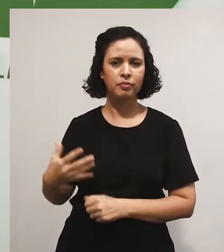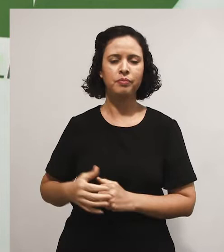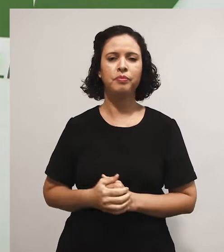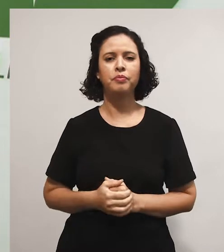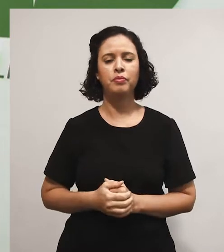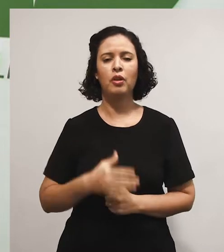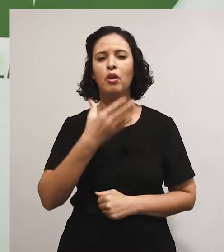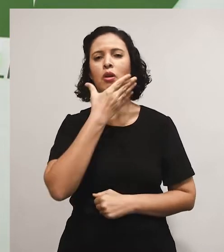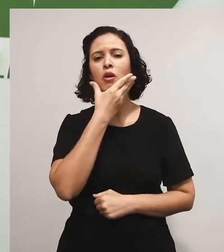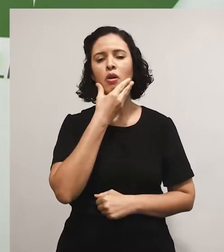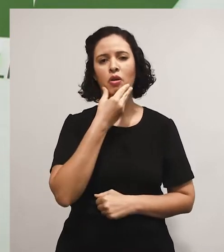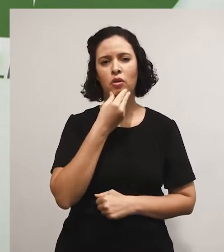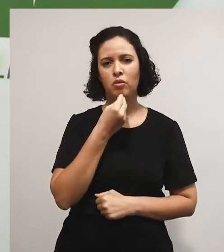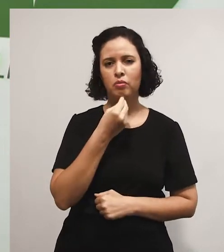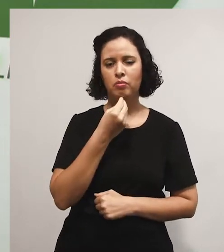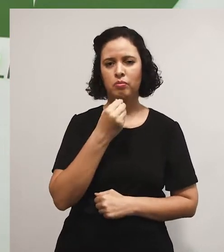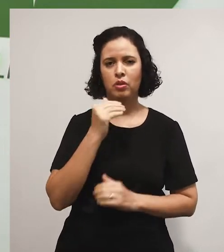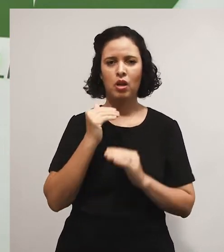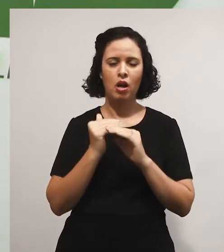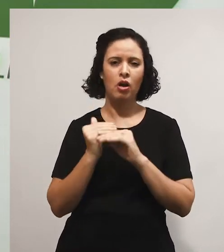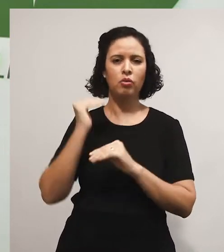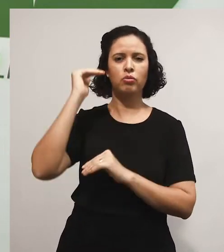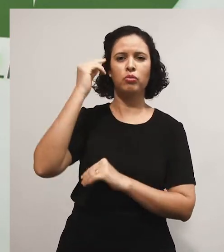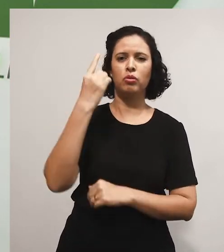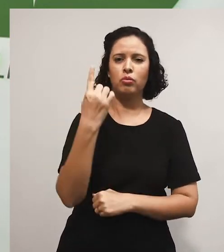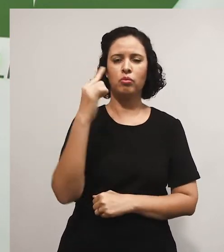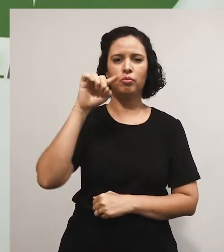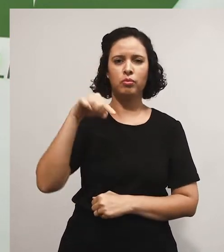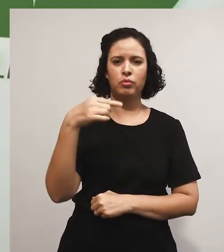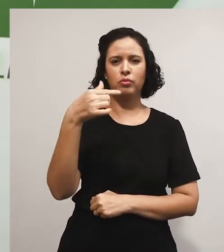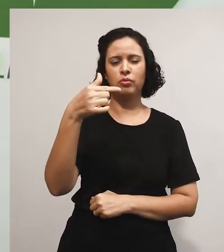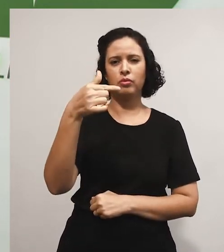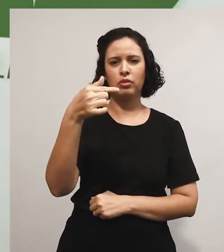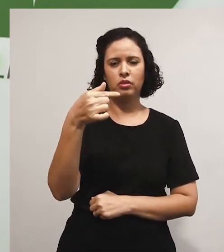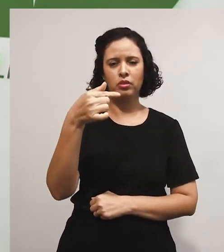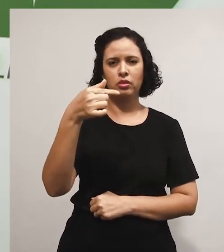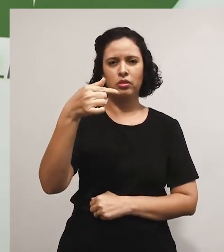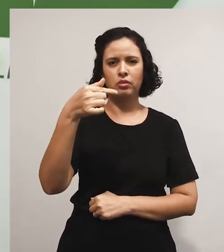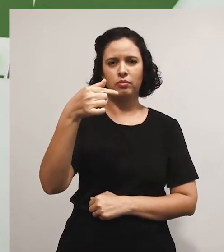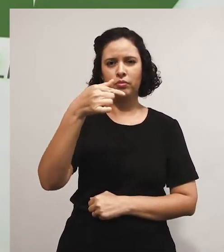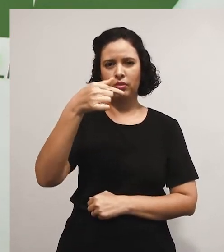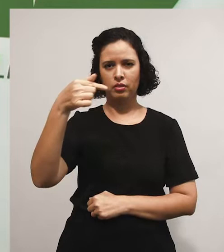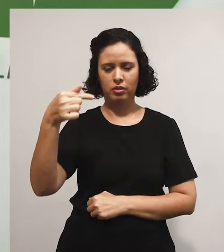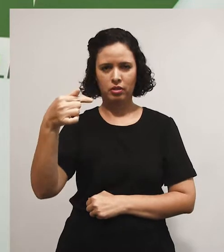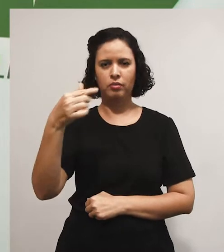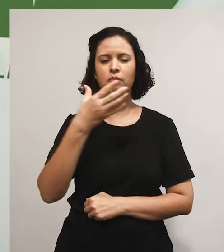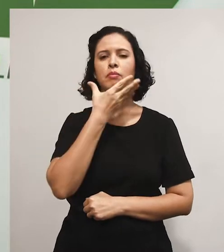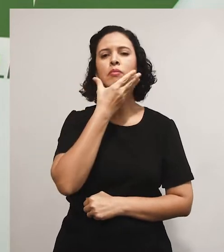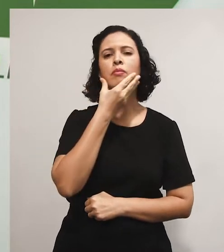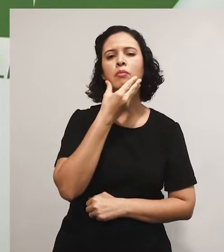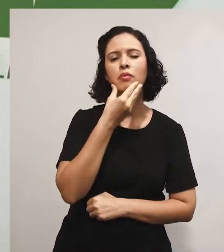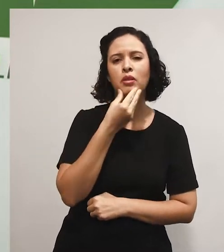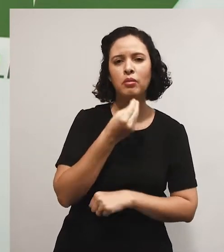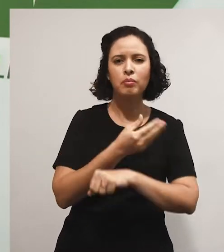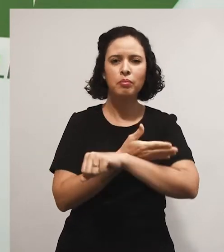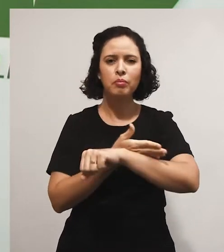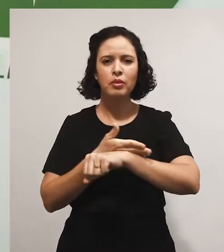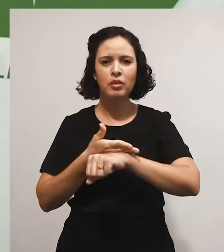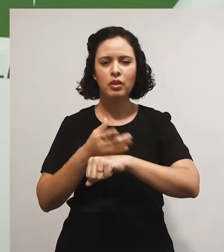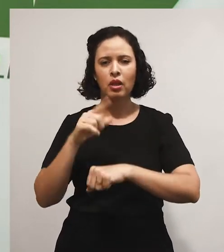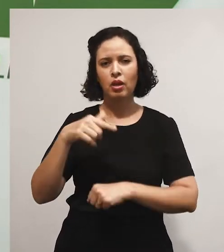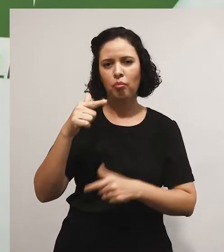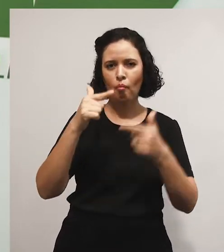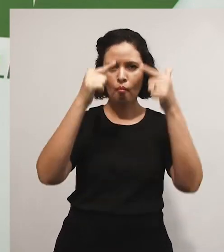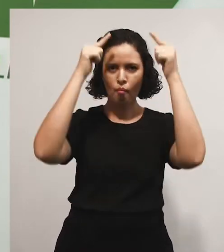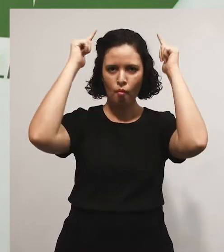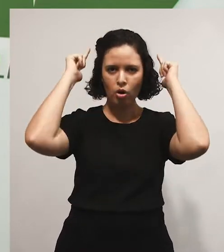um homem, 1,77 m de altura, barbas grisalhas, sou careca.